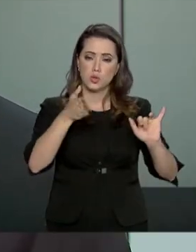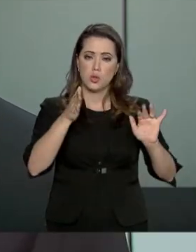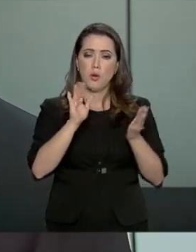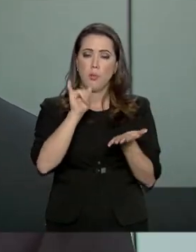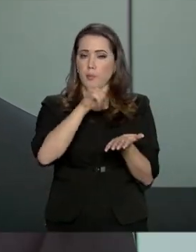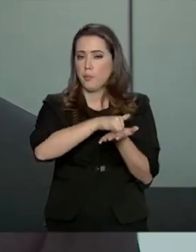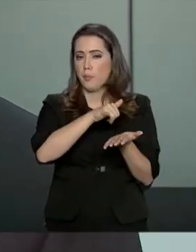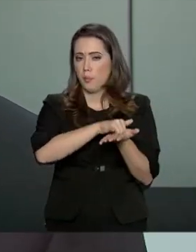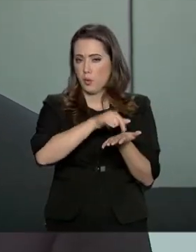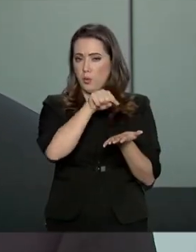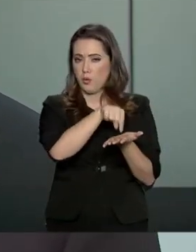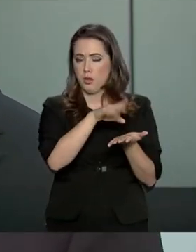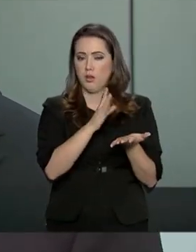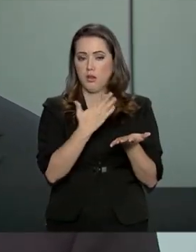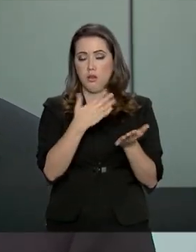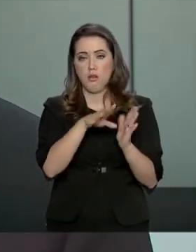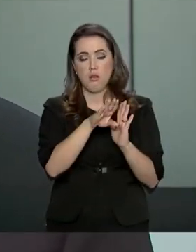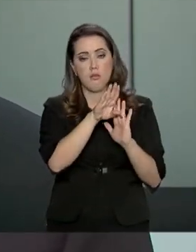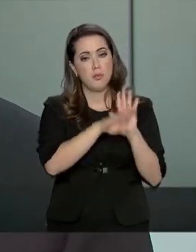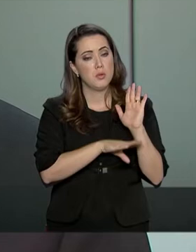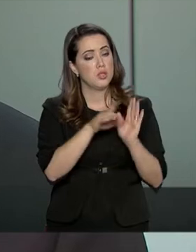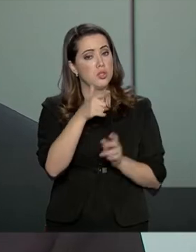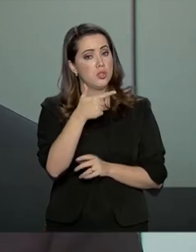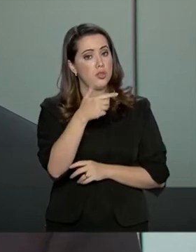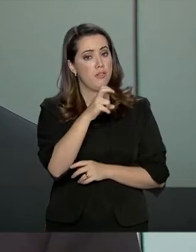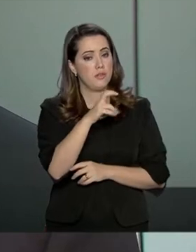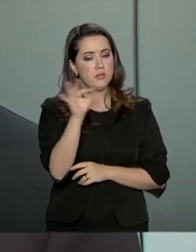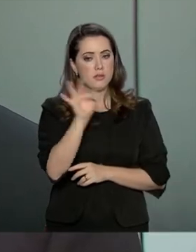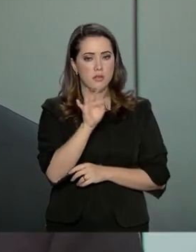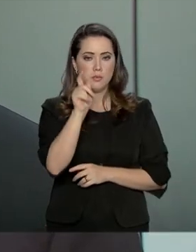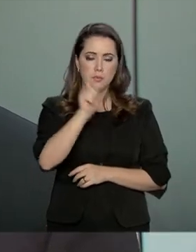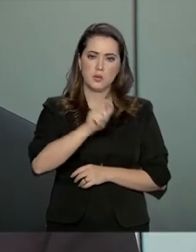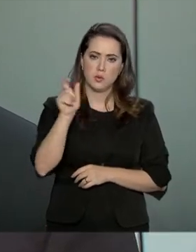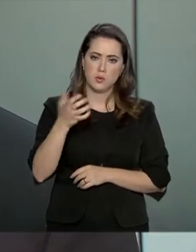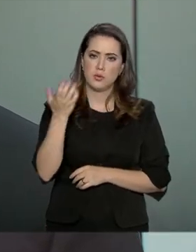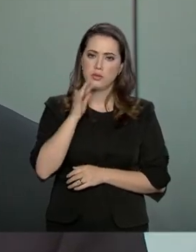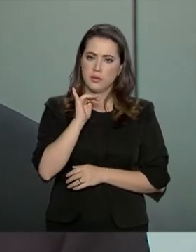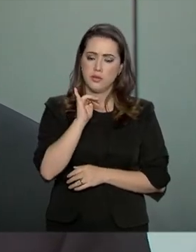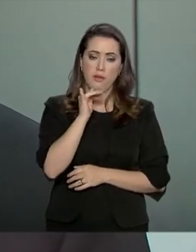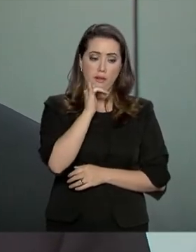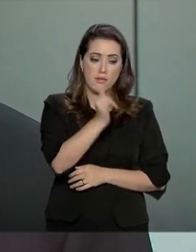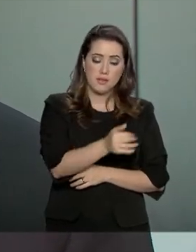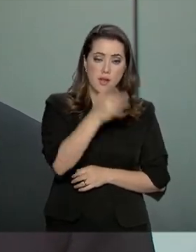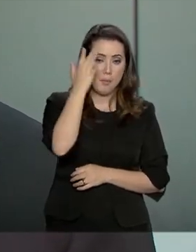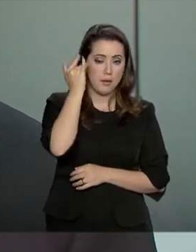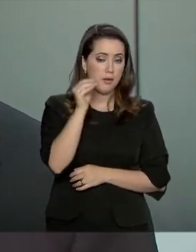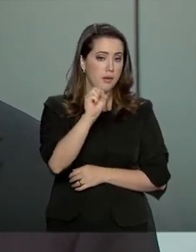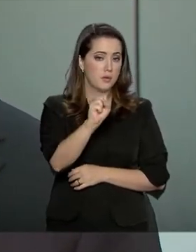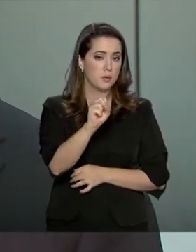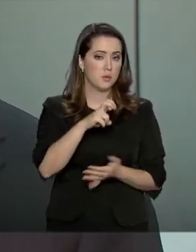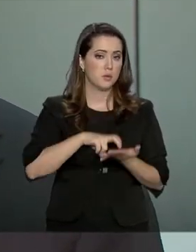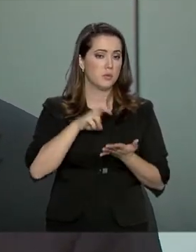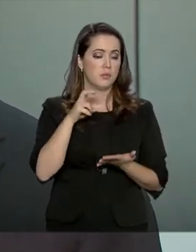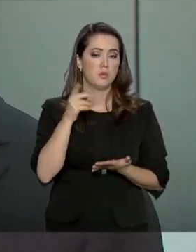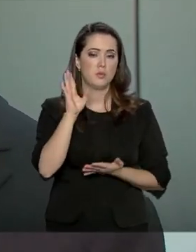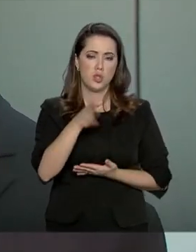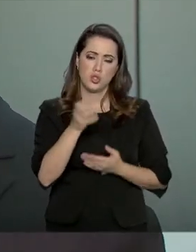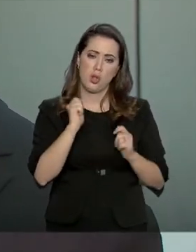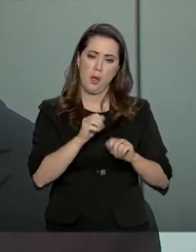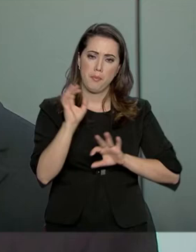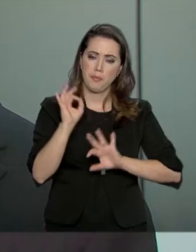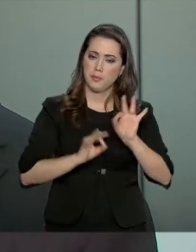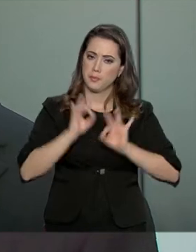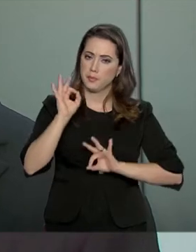programa no dia 25 de fevereiro o contribuinte certamente que entregar amanhã a partir das 8 horas já